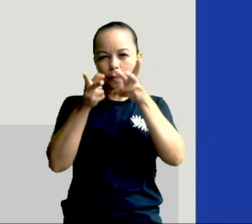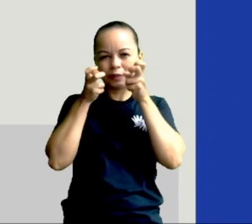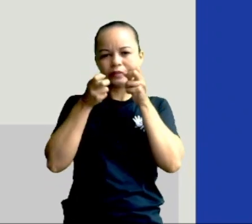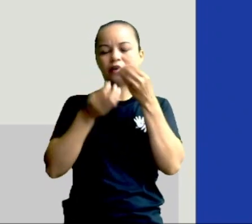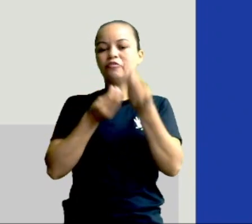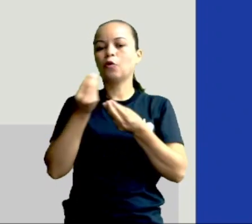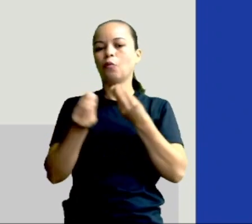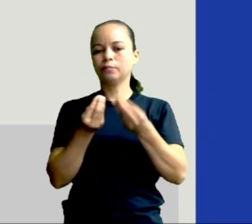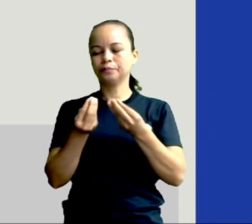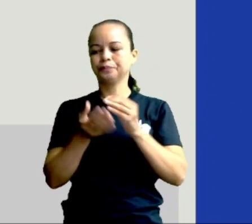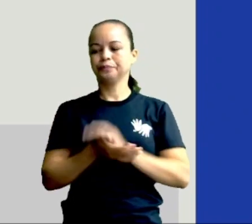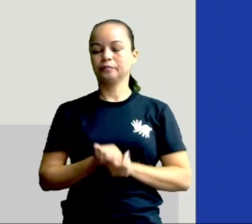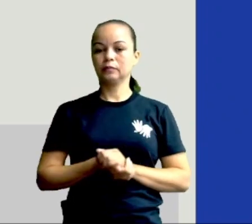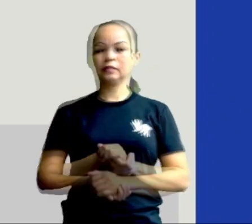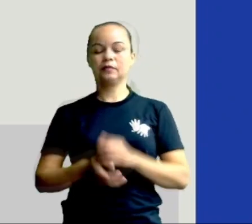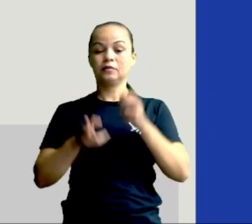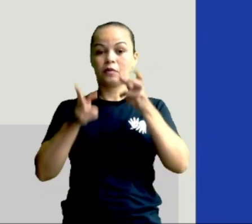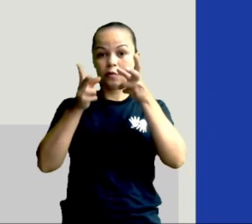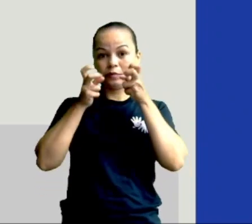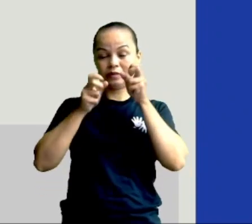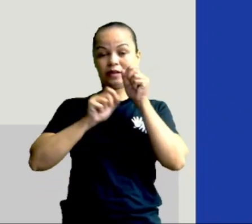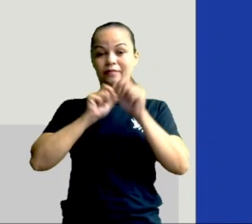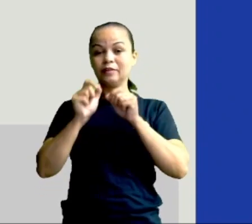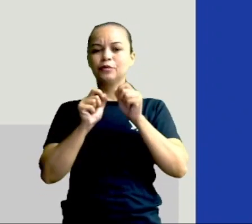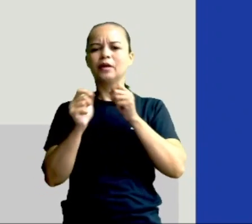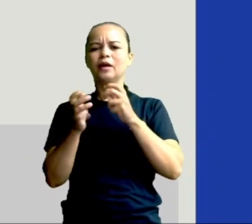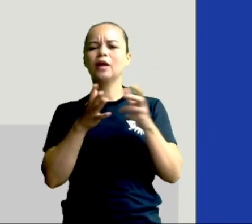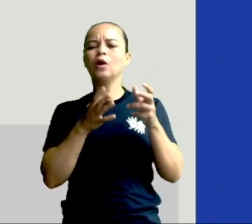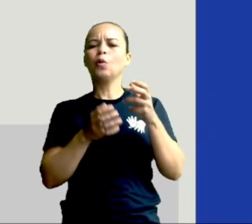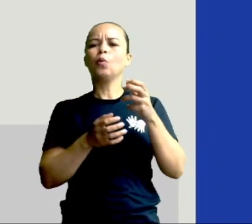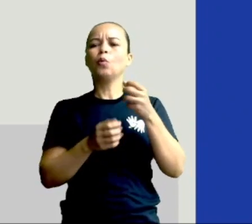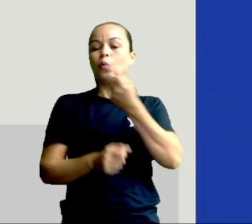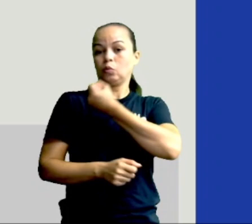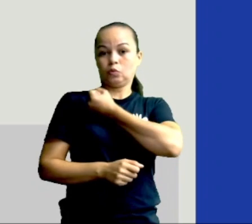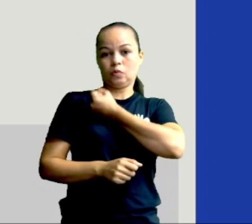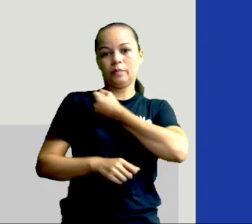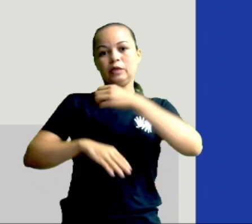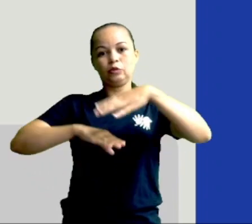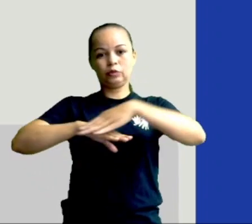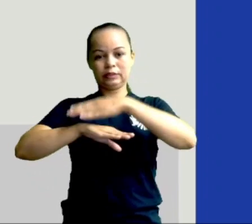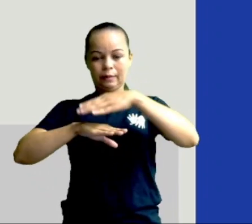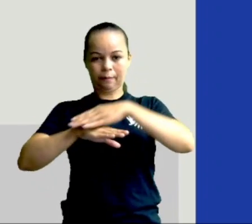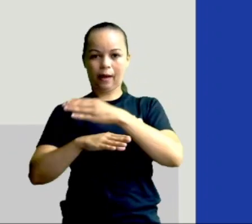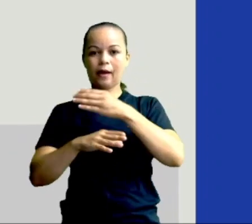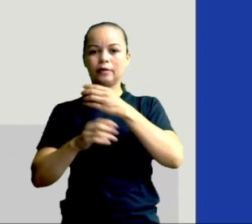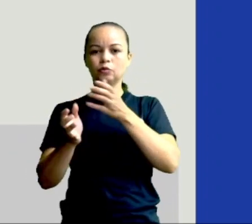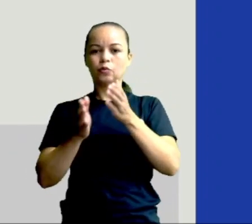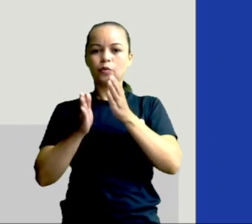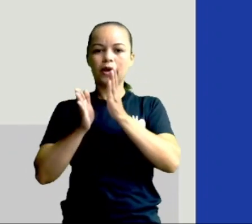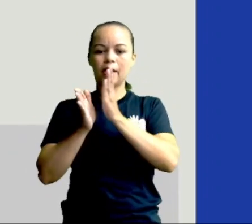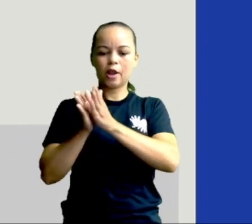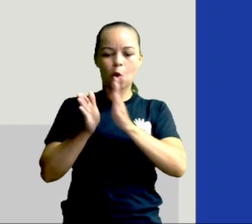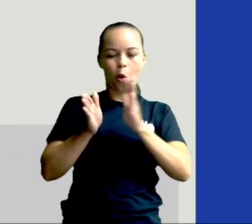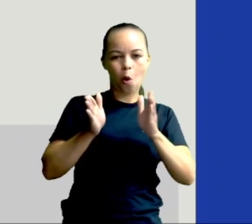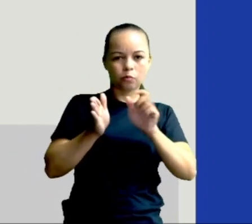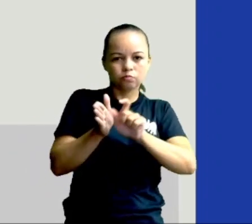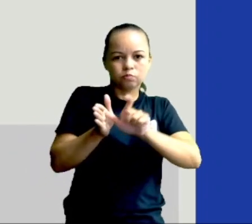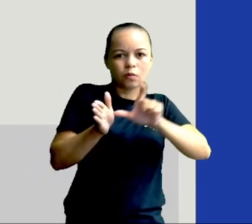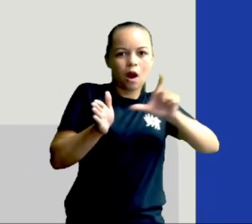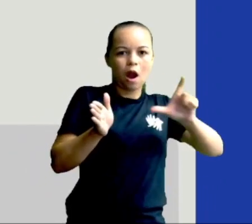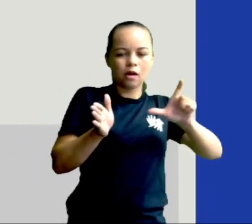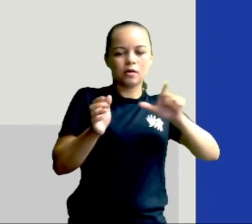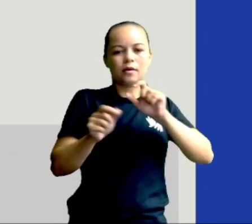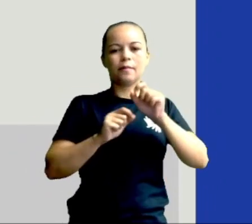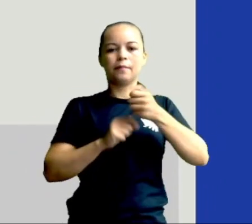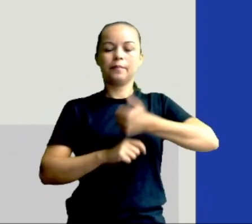Então vamos observar aí, né, o tamanho dos sapatos, né, dos calçados, né, em ordem crescente. O primeiro